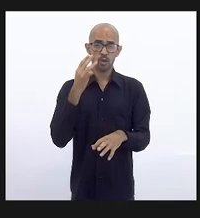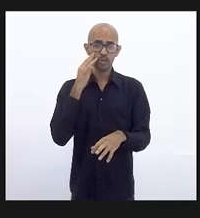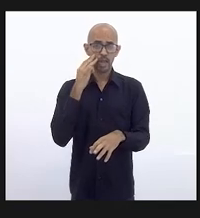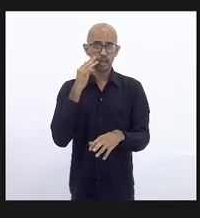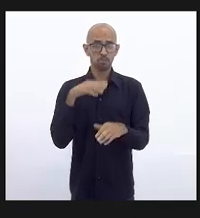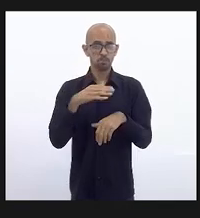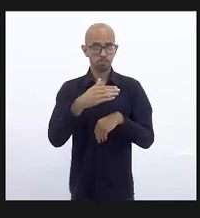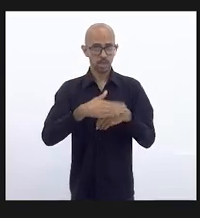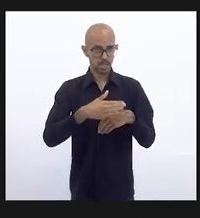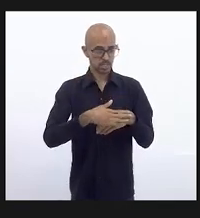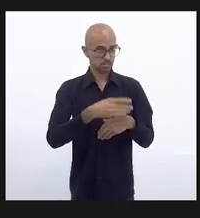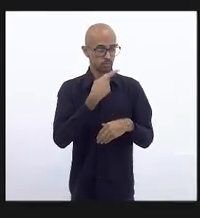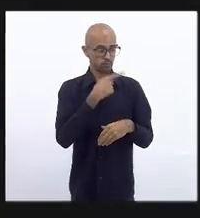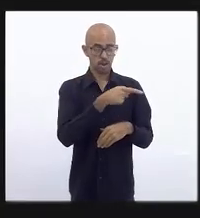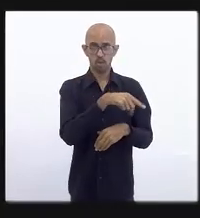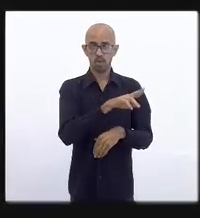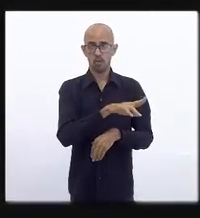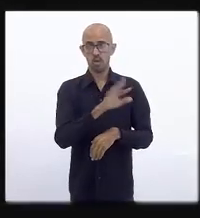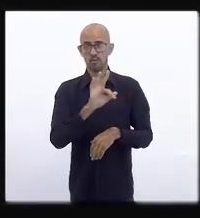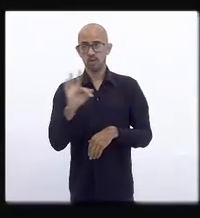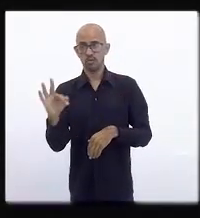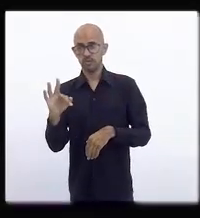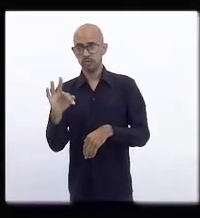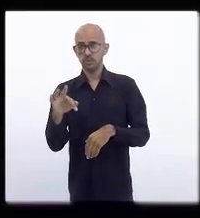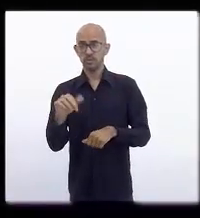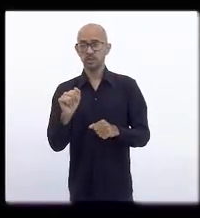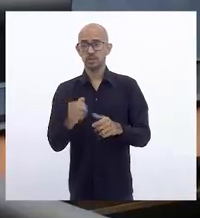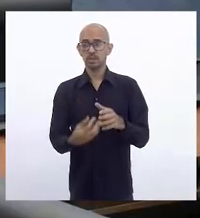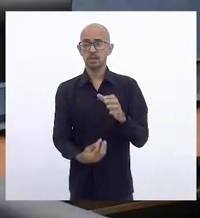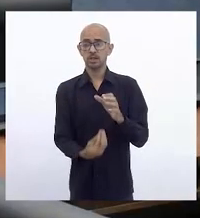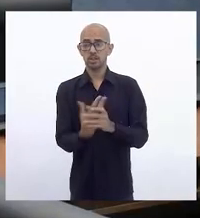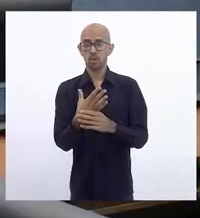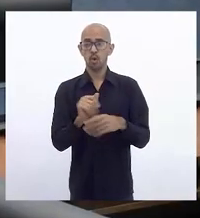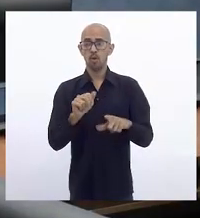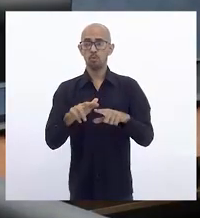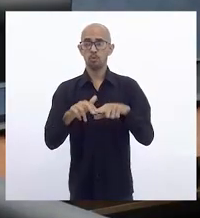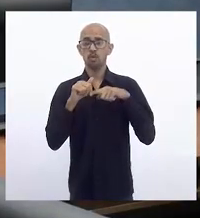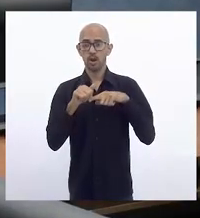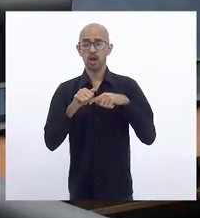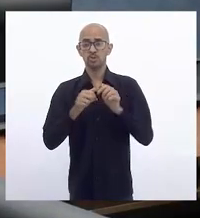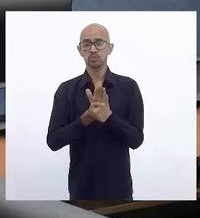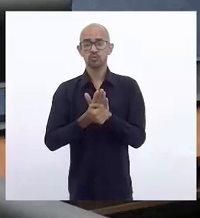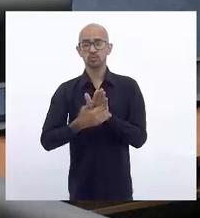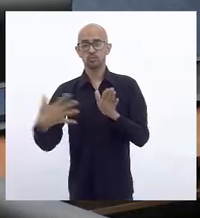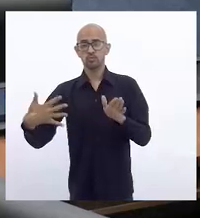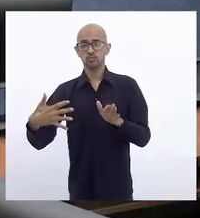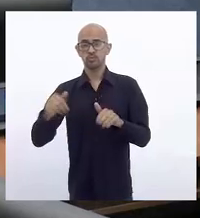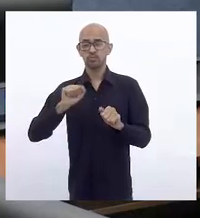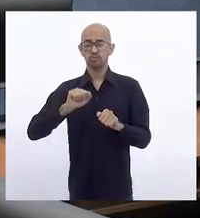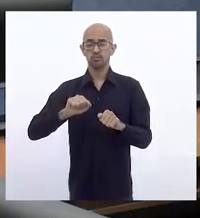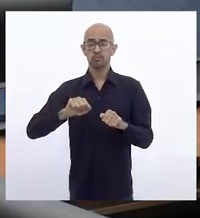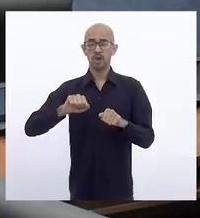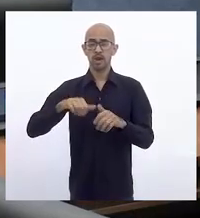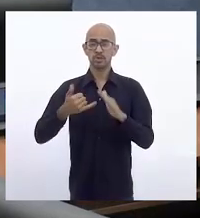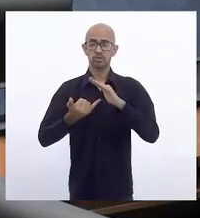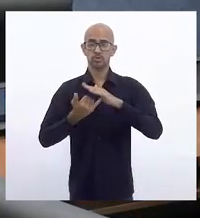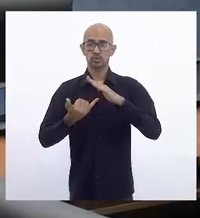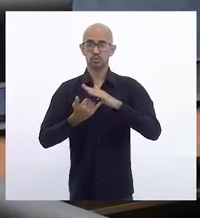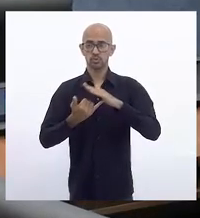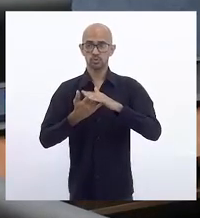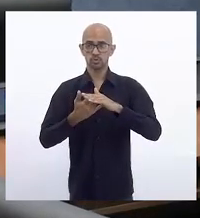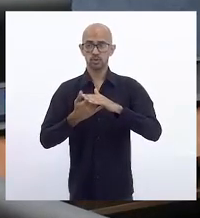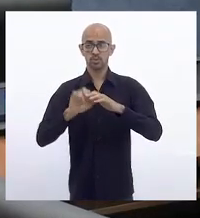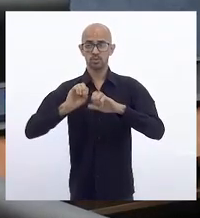própria Universidade Federal Fluminense, criada através da fusão de diversas instituições de ensino superior, público e